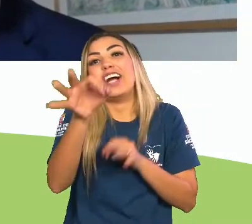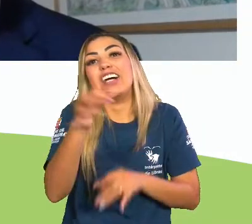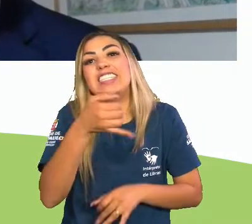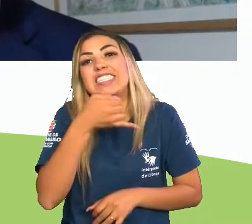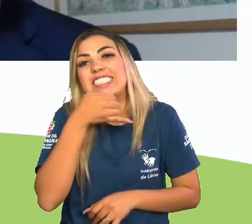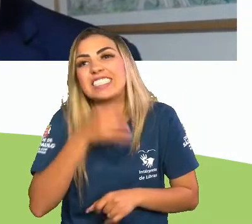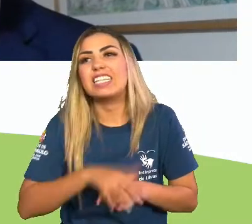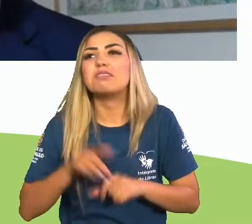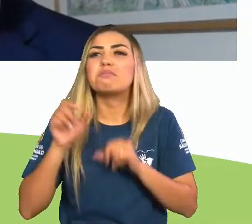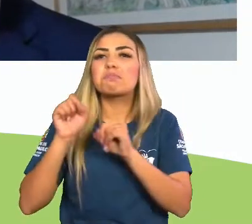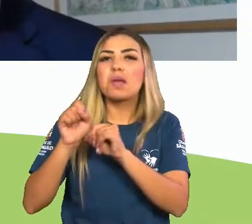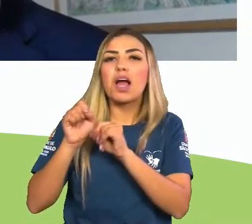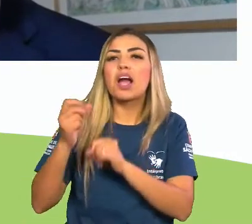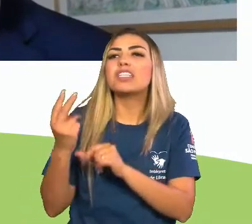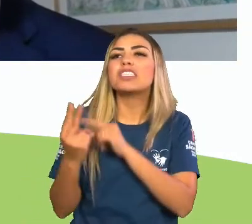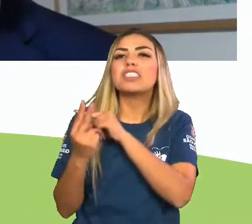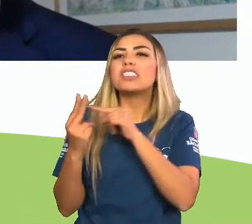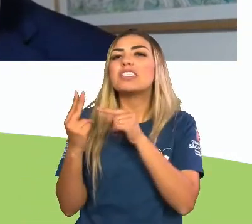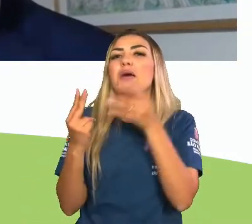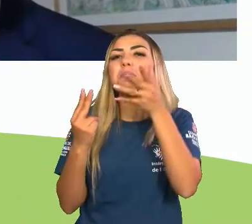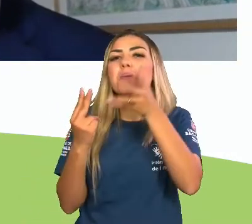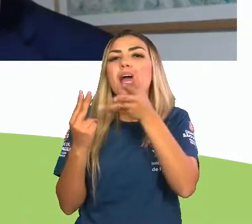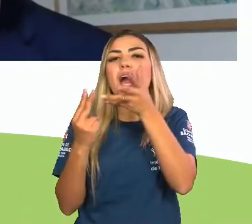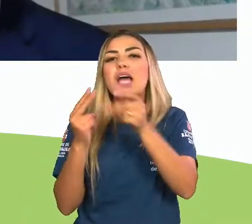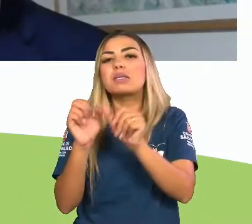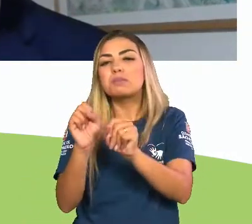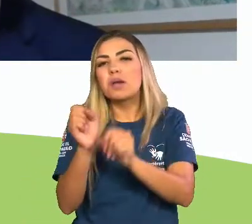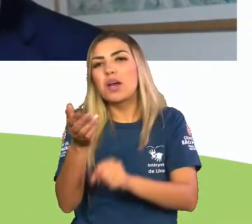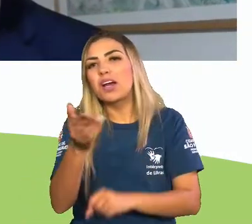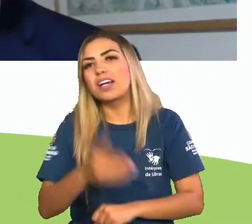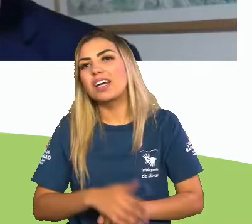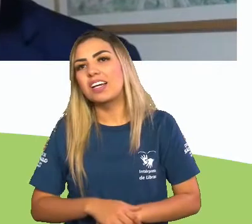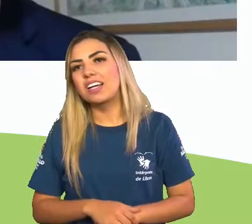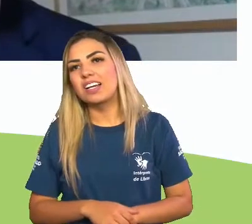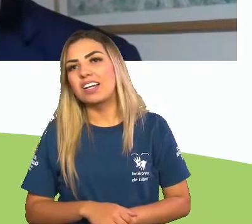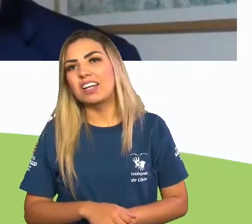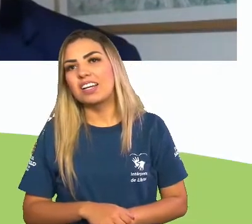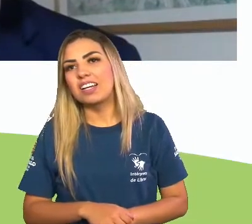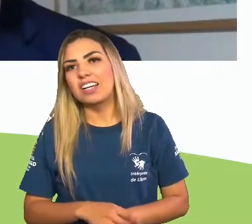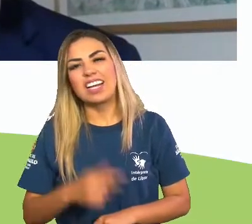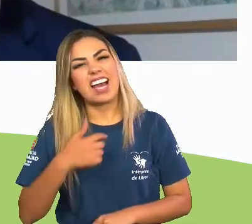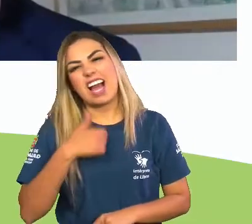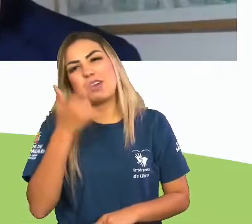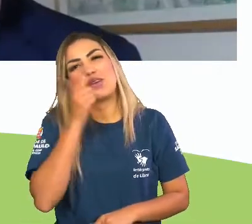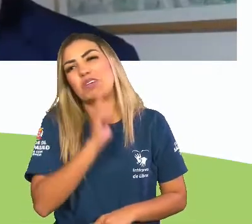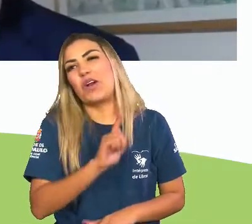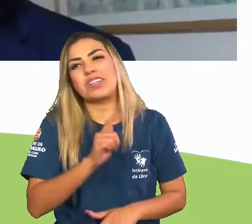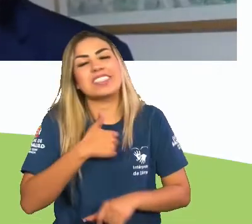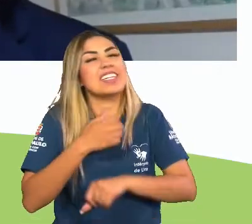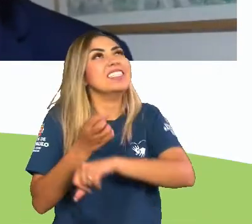uma palavrinha para ele agora, por favor. Ai, filhão, não sei se eu vou conseguir.